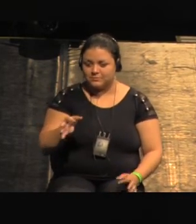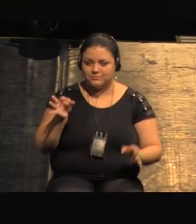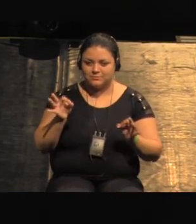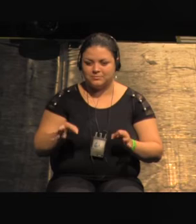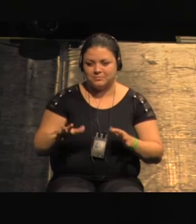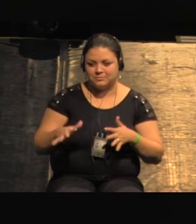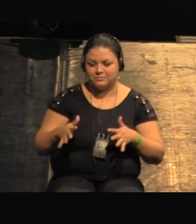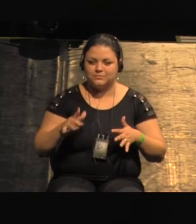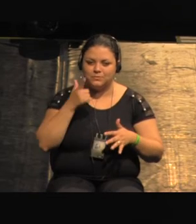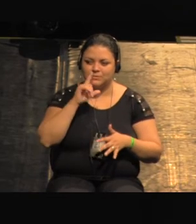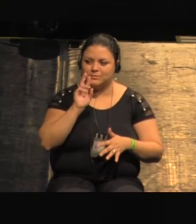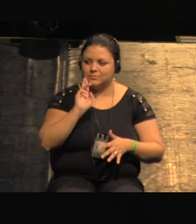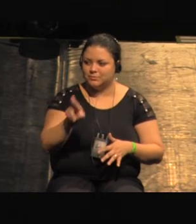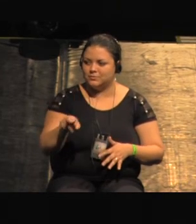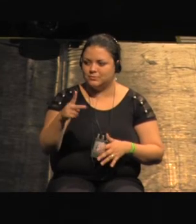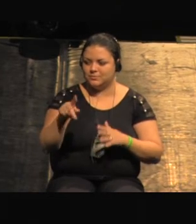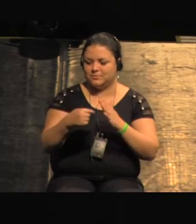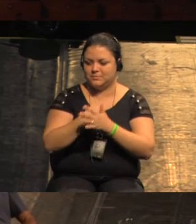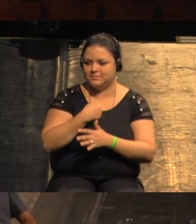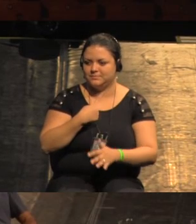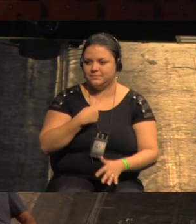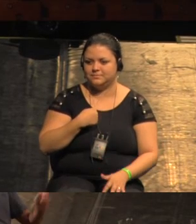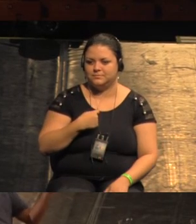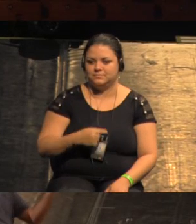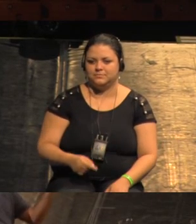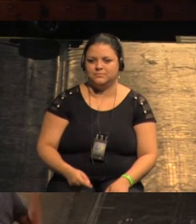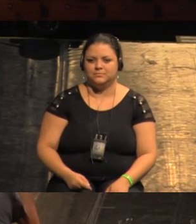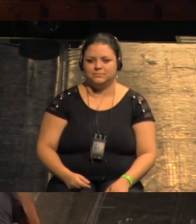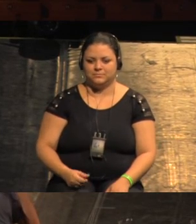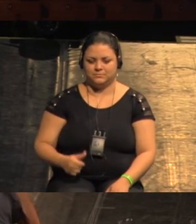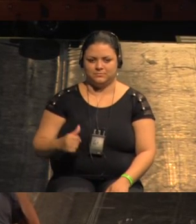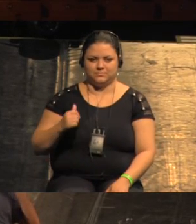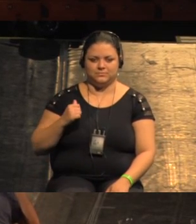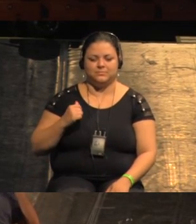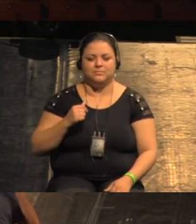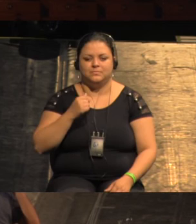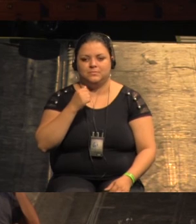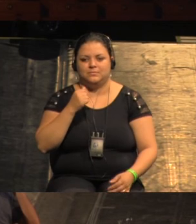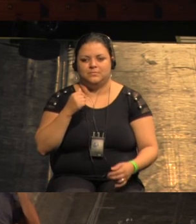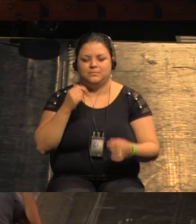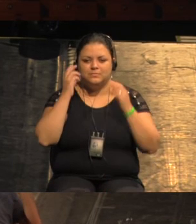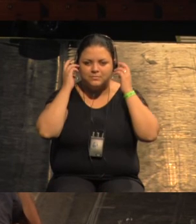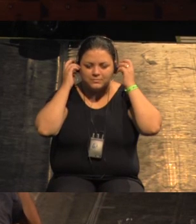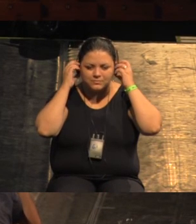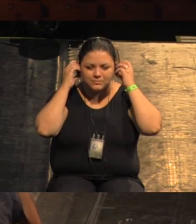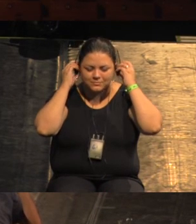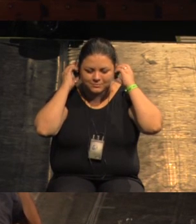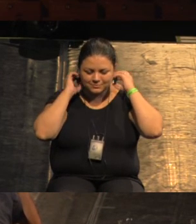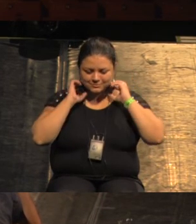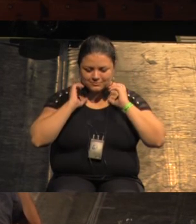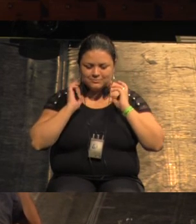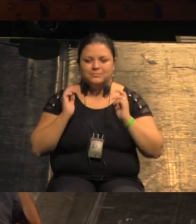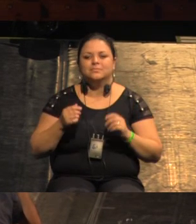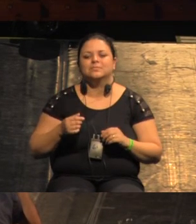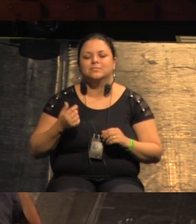respondido parcialmente a sua pergunta. Eu queria só fazer um rápido comentário, um comentário lateral em relação